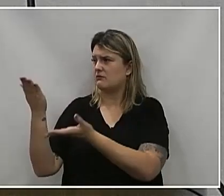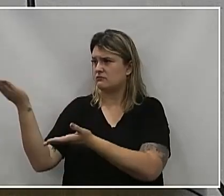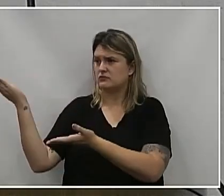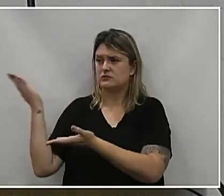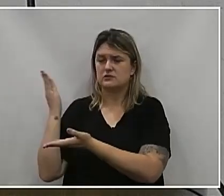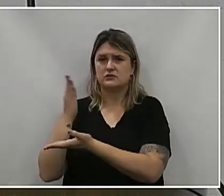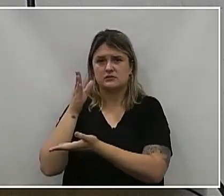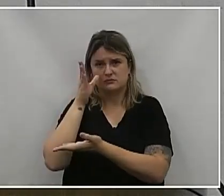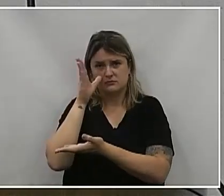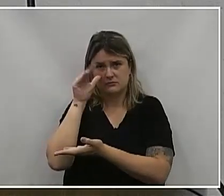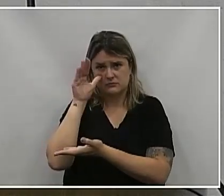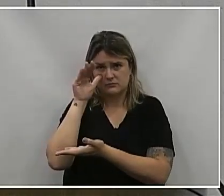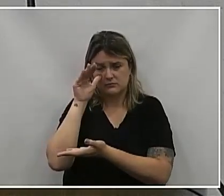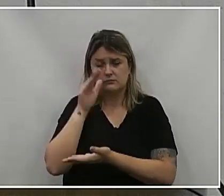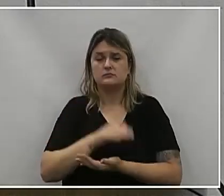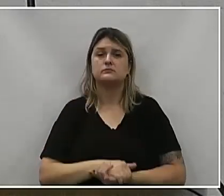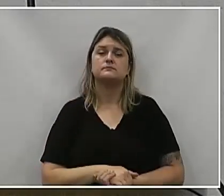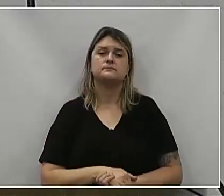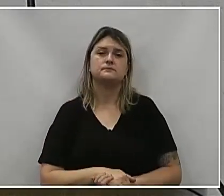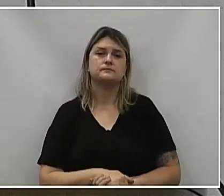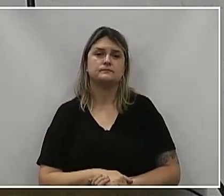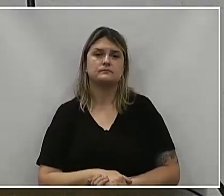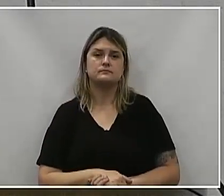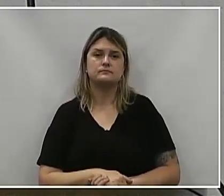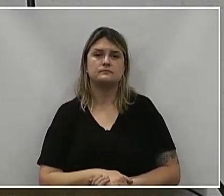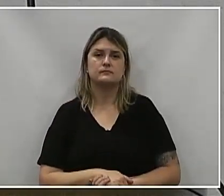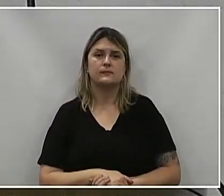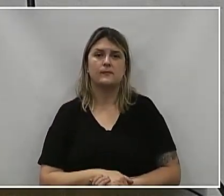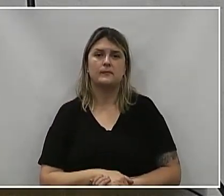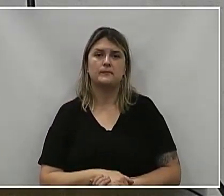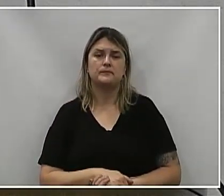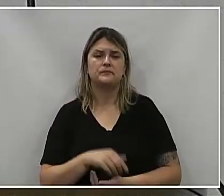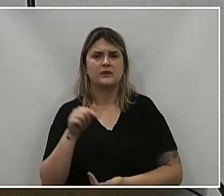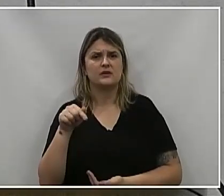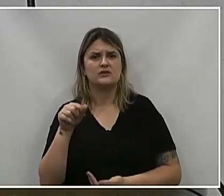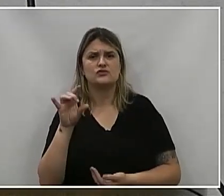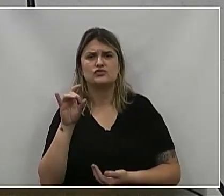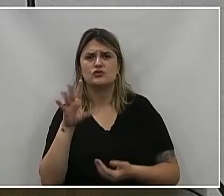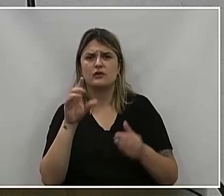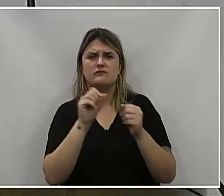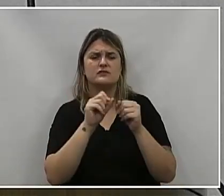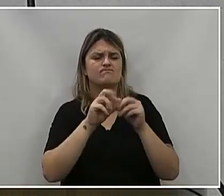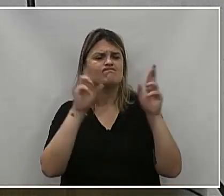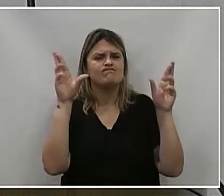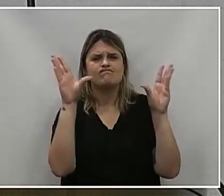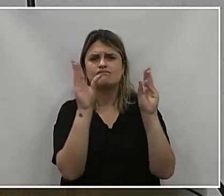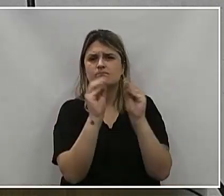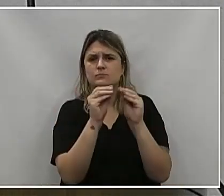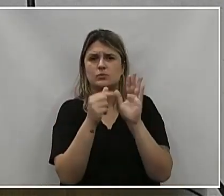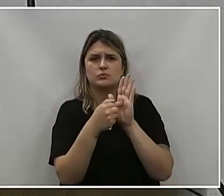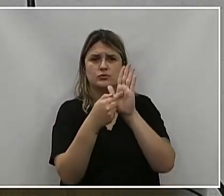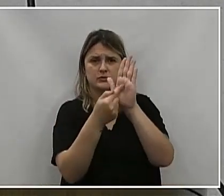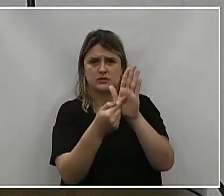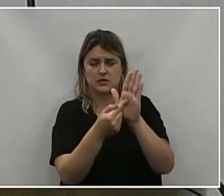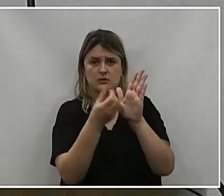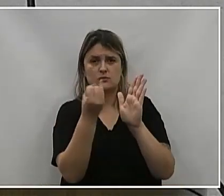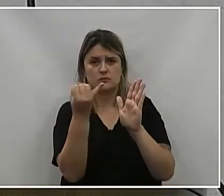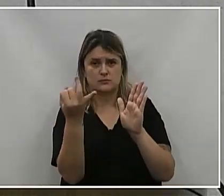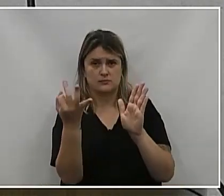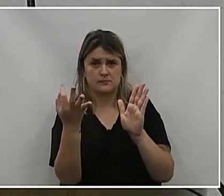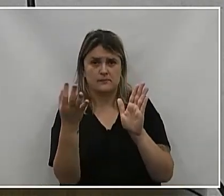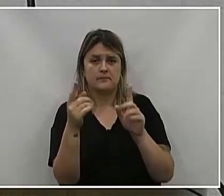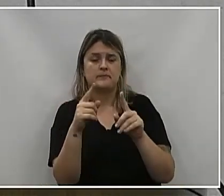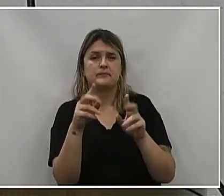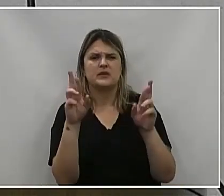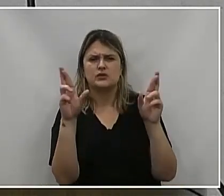para essa Casa de Leis. Aqui apenas fiz um extrato, que eu vou apresentar alguns números, né,